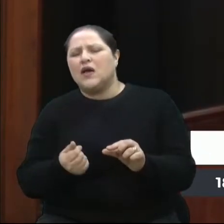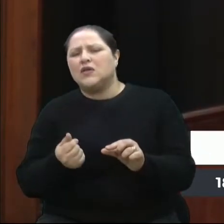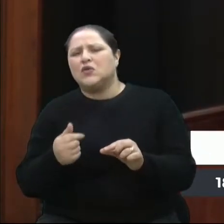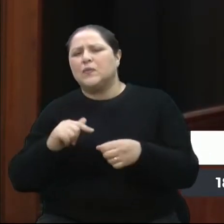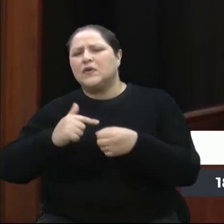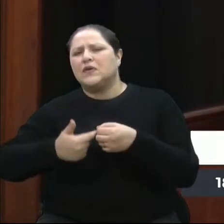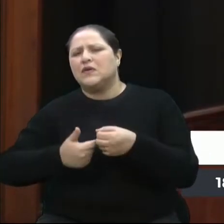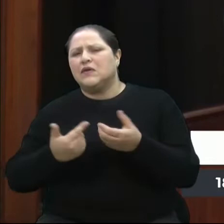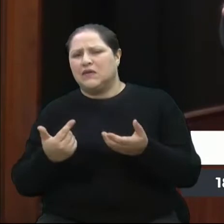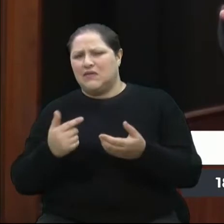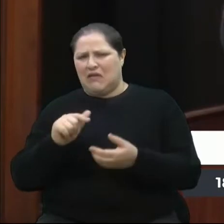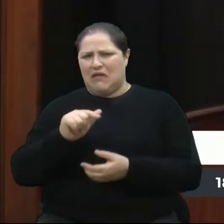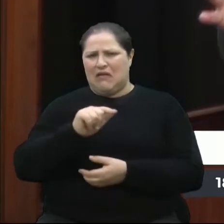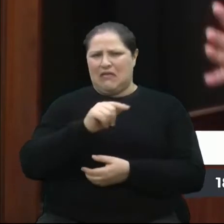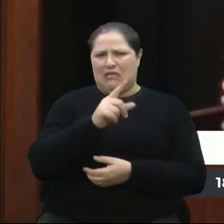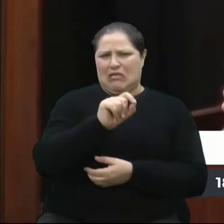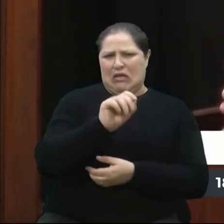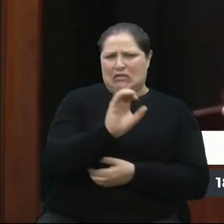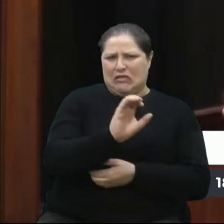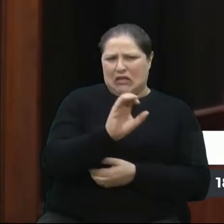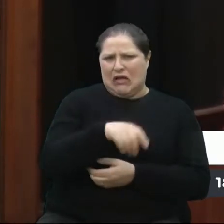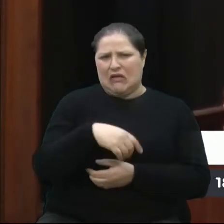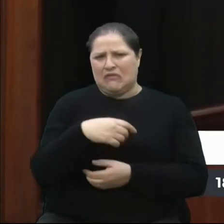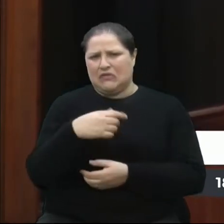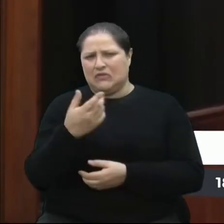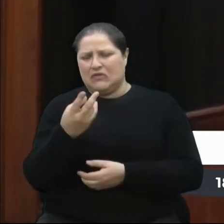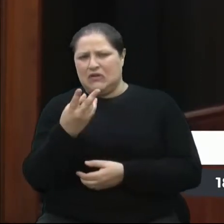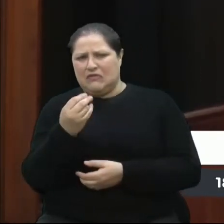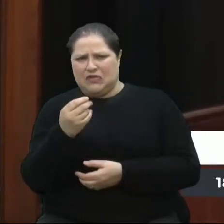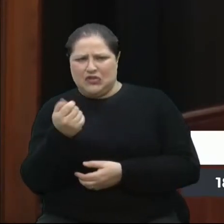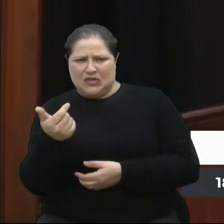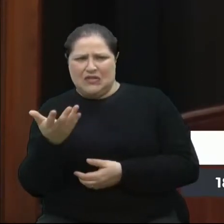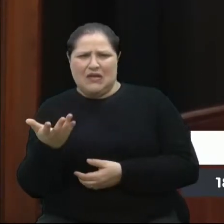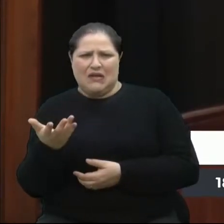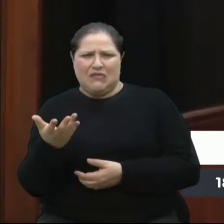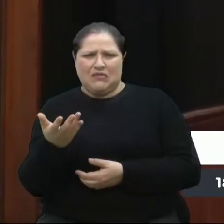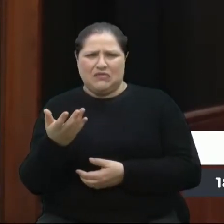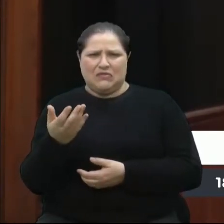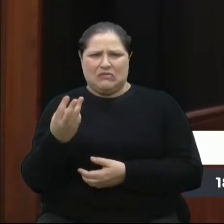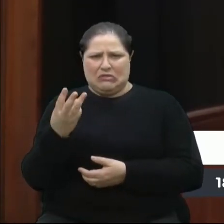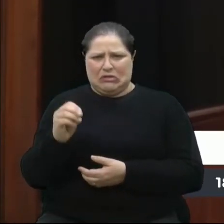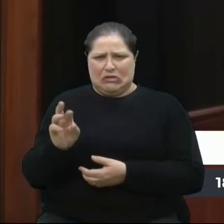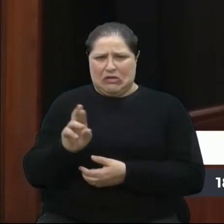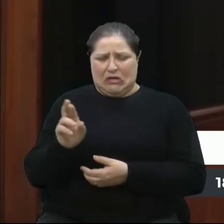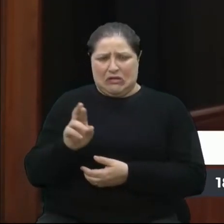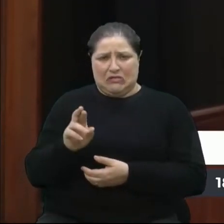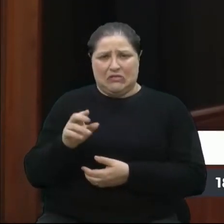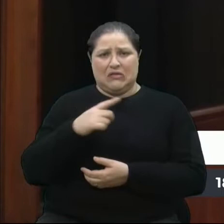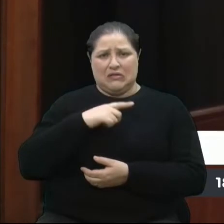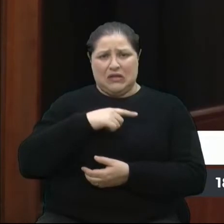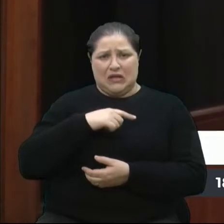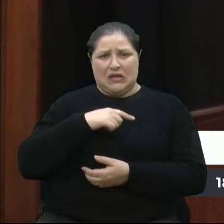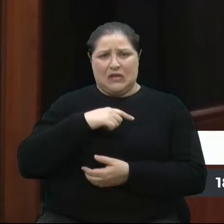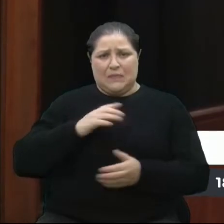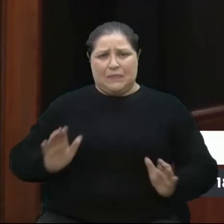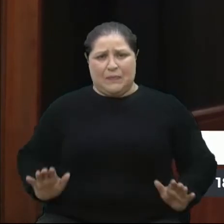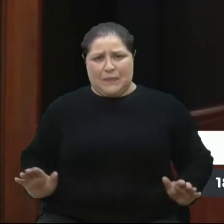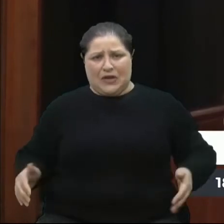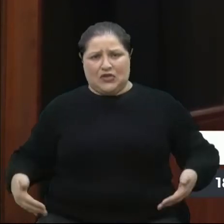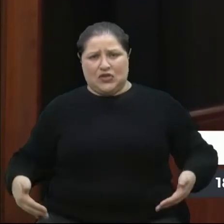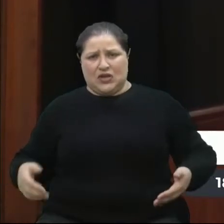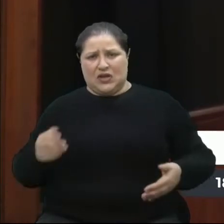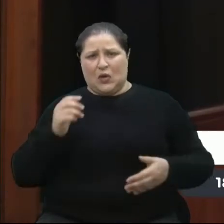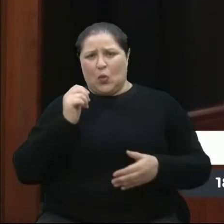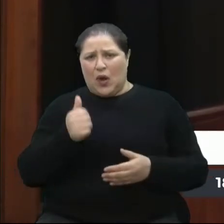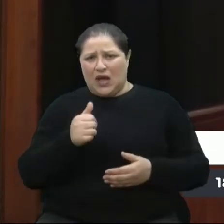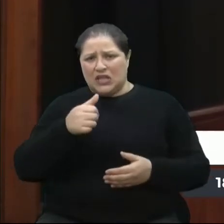centavos? R$3? R$4? Eu não sei. Eu sei que está 7,20, em Bagé a gasolina está quase 9, e aí